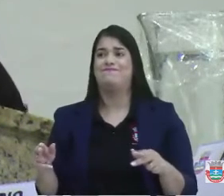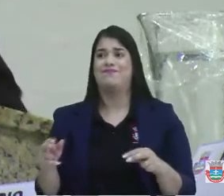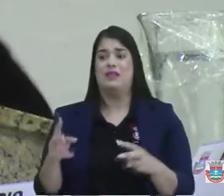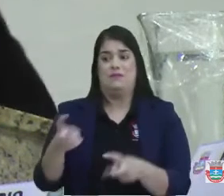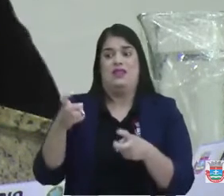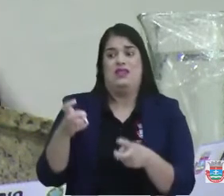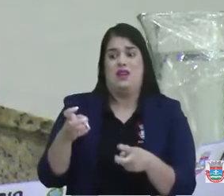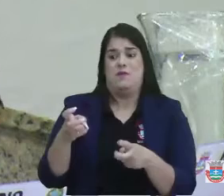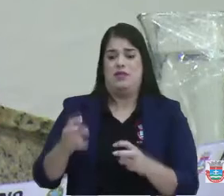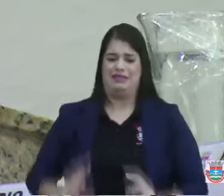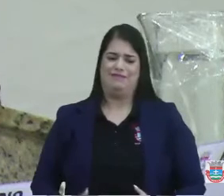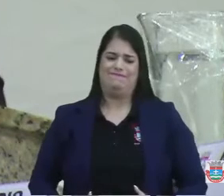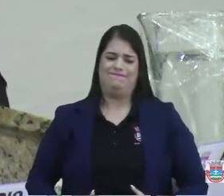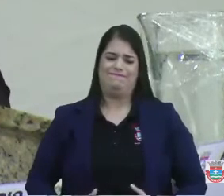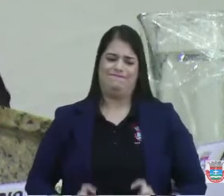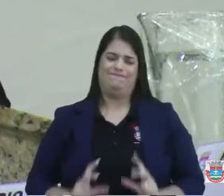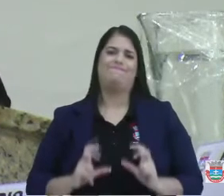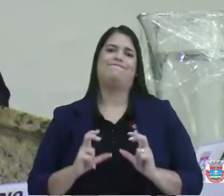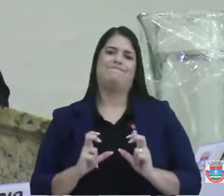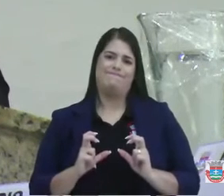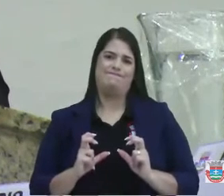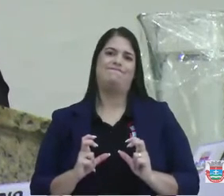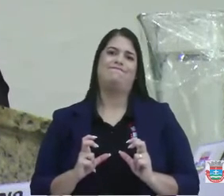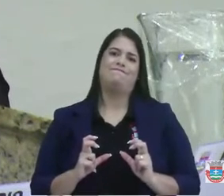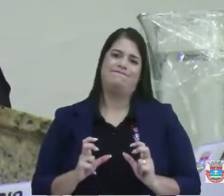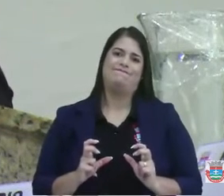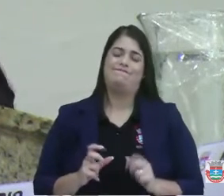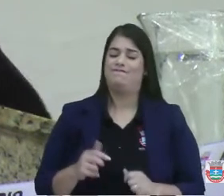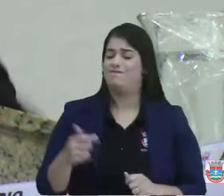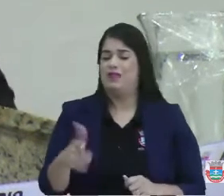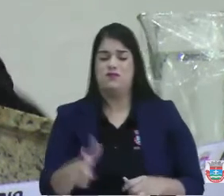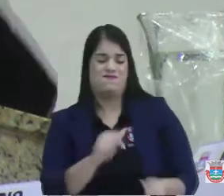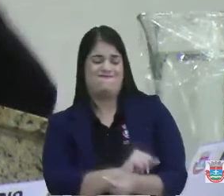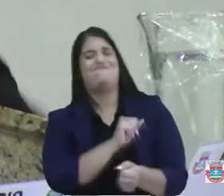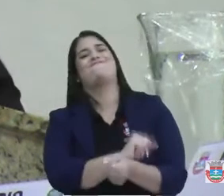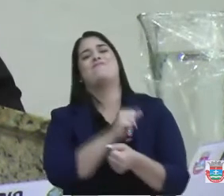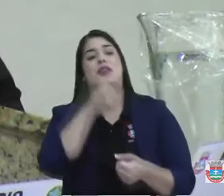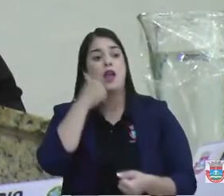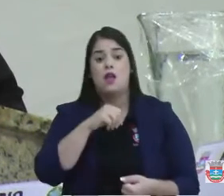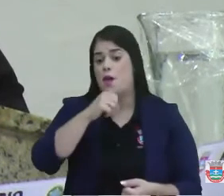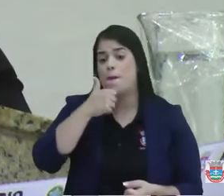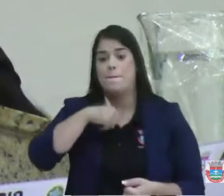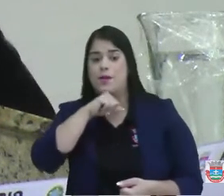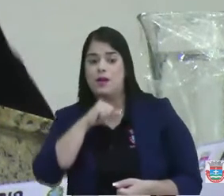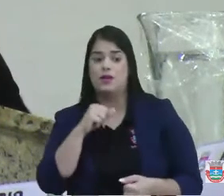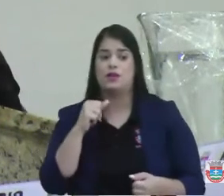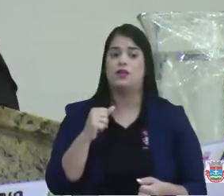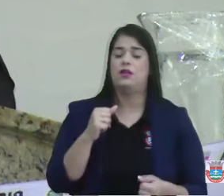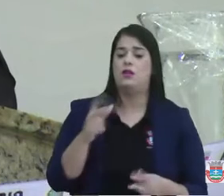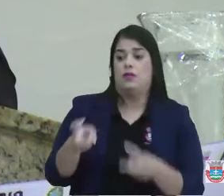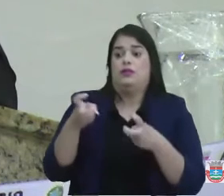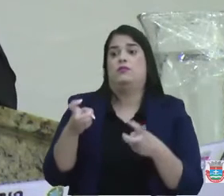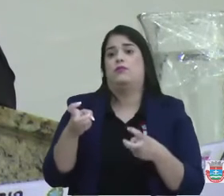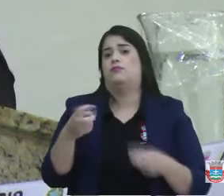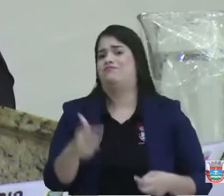de mama câncer de útero câncer de ovário e não tem como esperar e quantas mães descobriu e